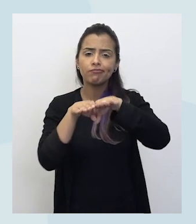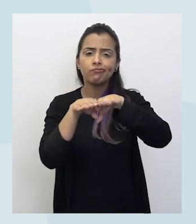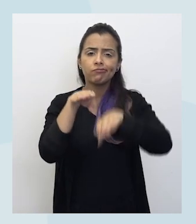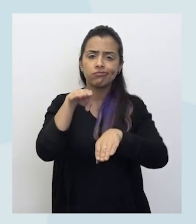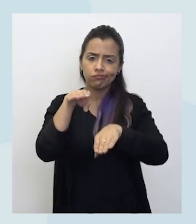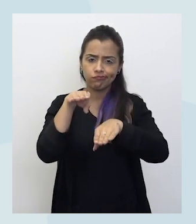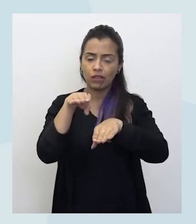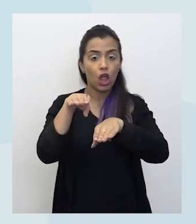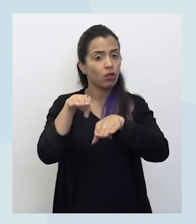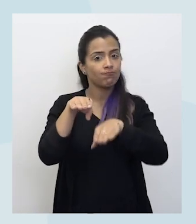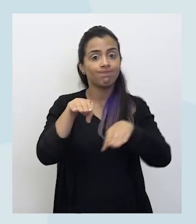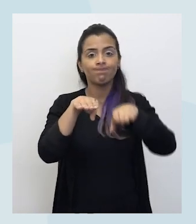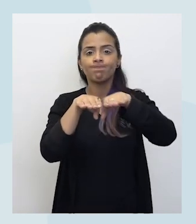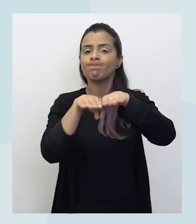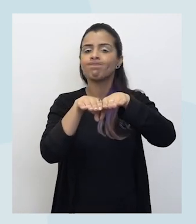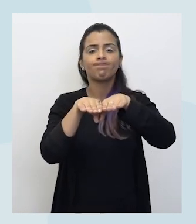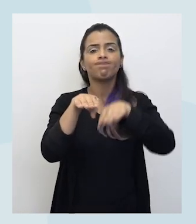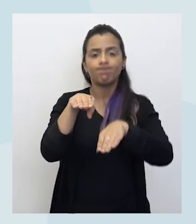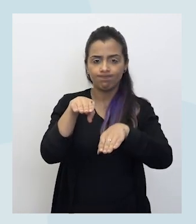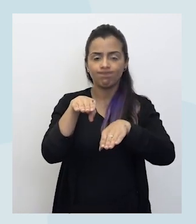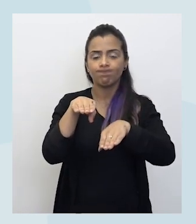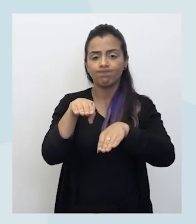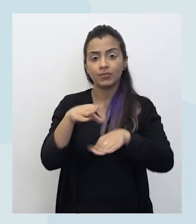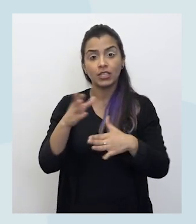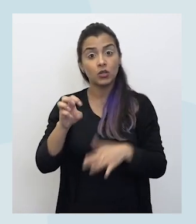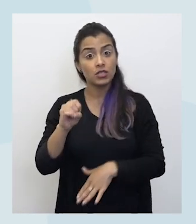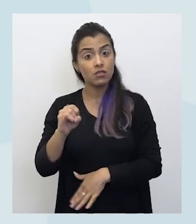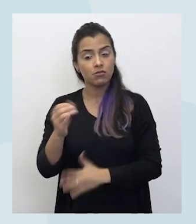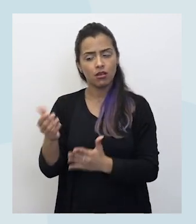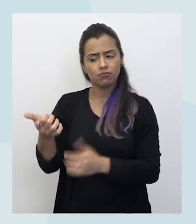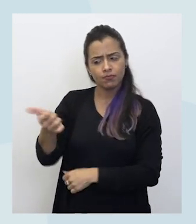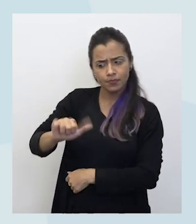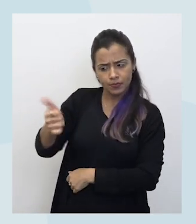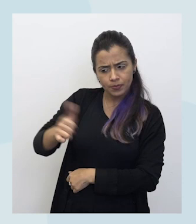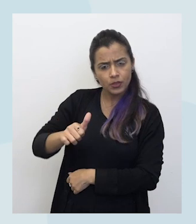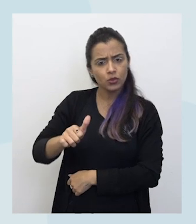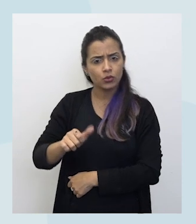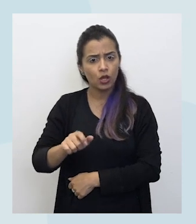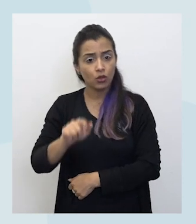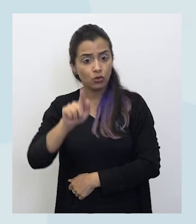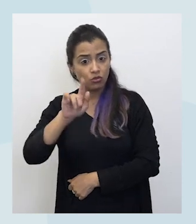desigualdade. Então, quando a gente faz essa análise do coeficiente de Gini, a gente